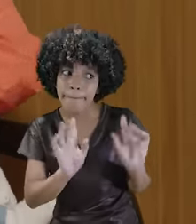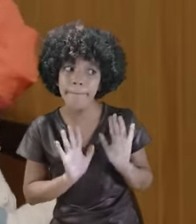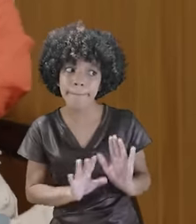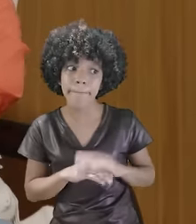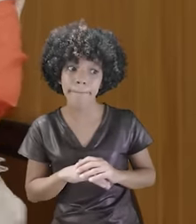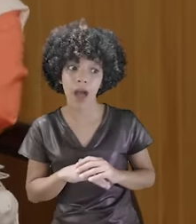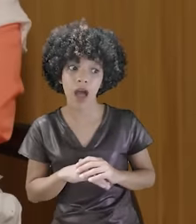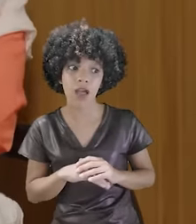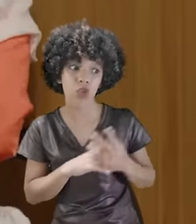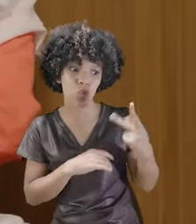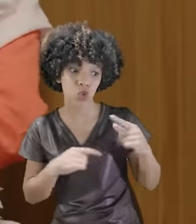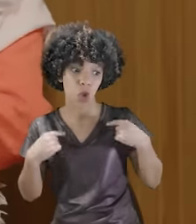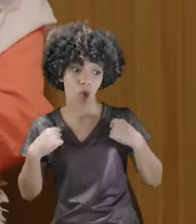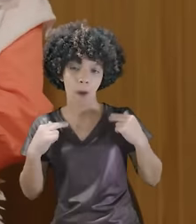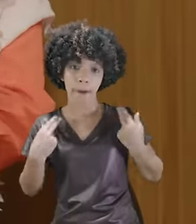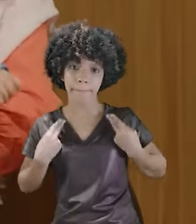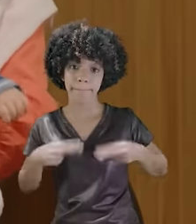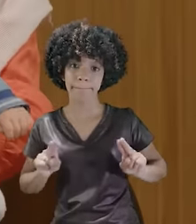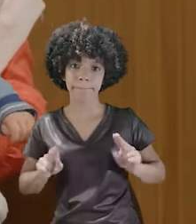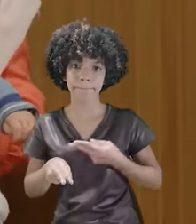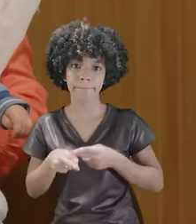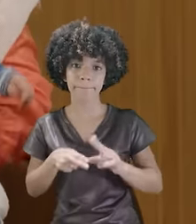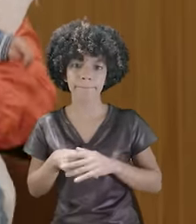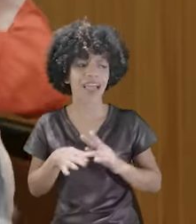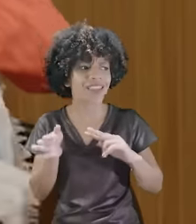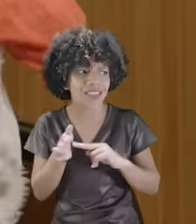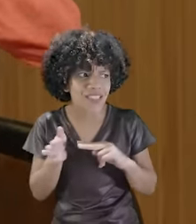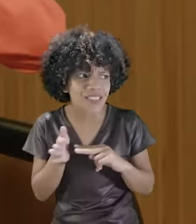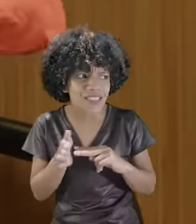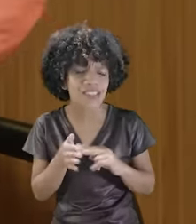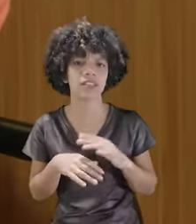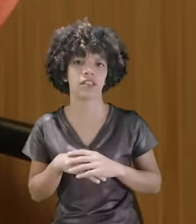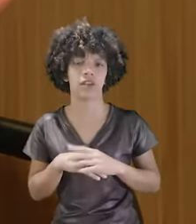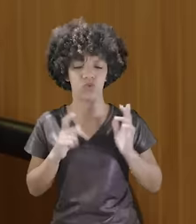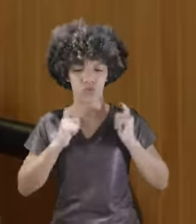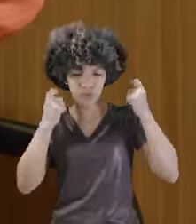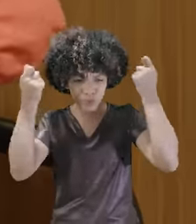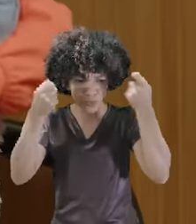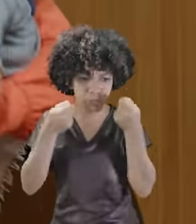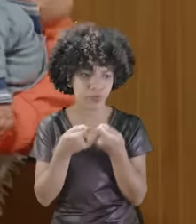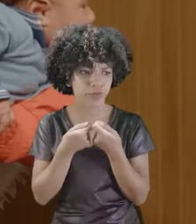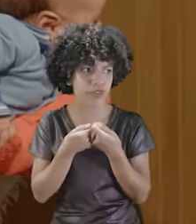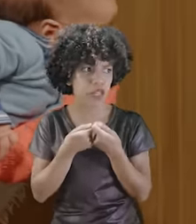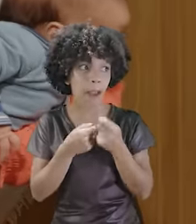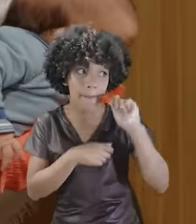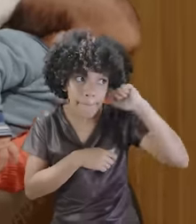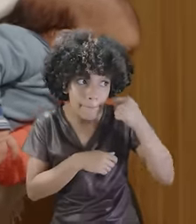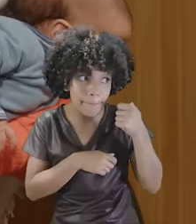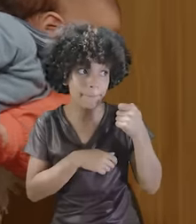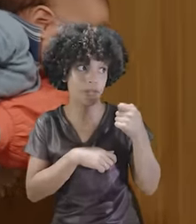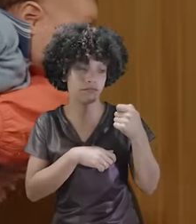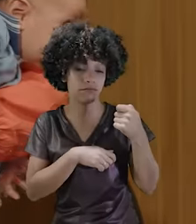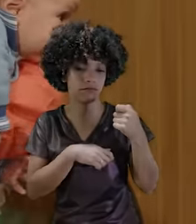mas tem que tirar minha roupa sua roupa a gente lá na Síria a gente coloca a roupa assim preta até o chão